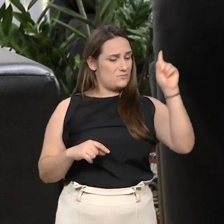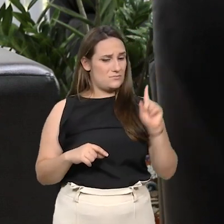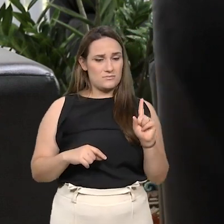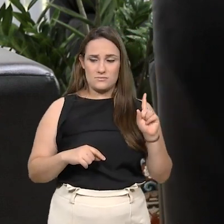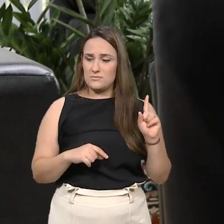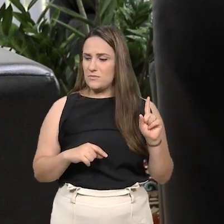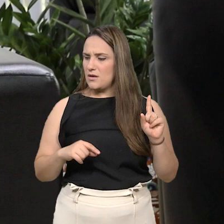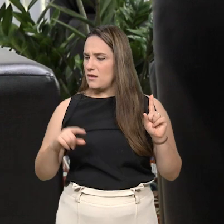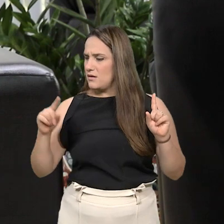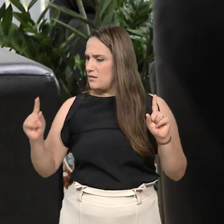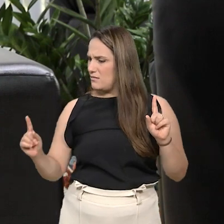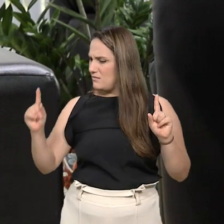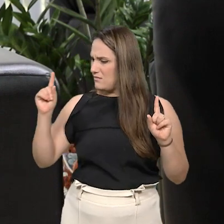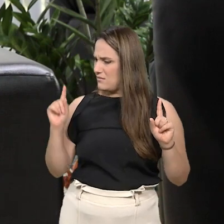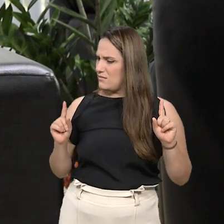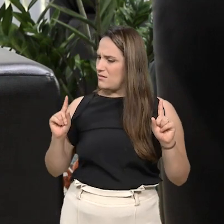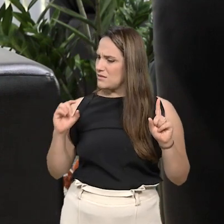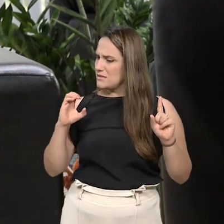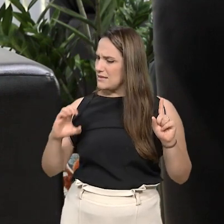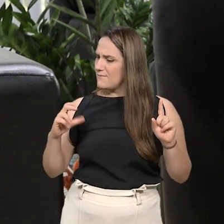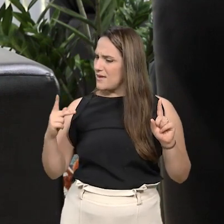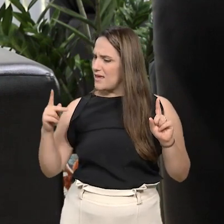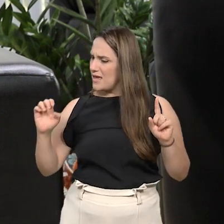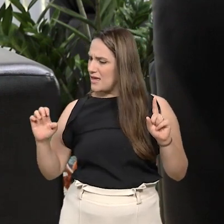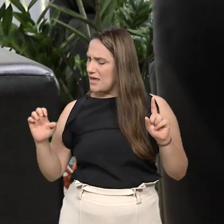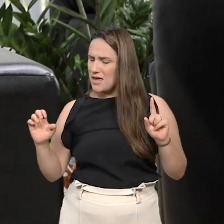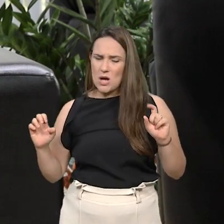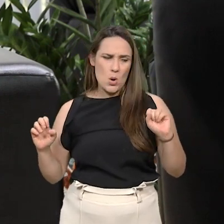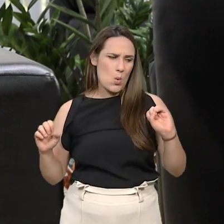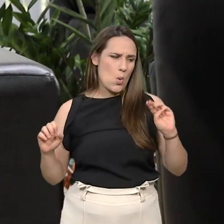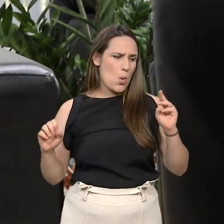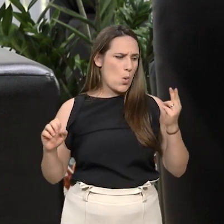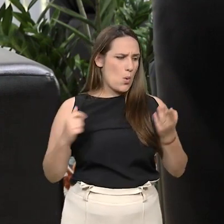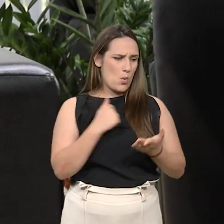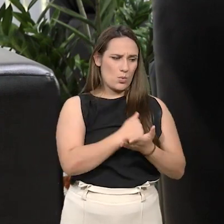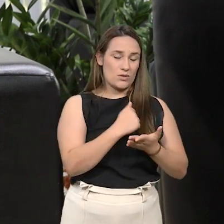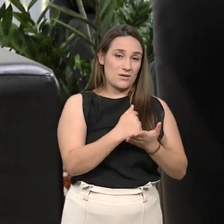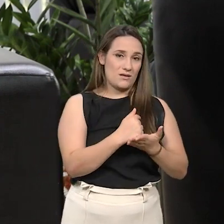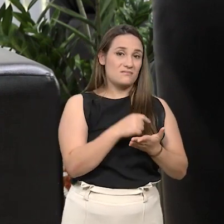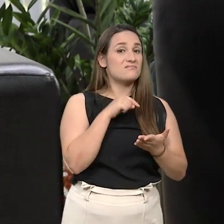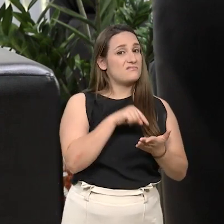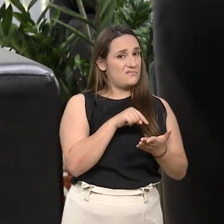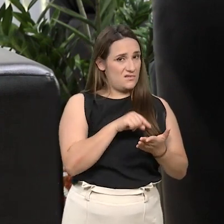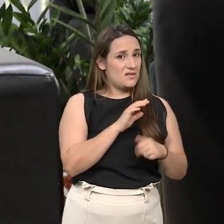distância ou tem que ser no local onde se exige uma celeridade? No local.